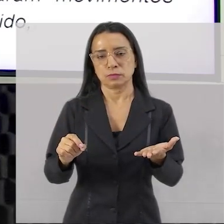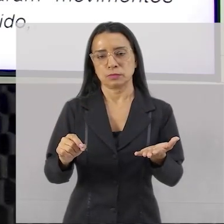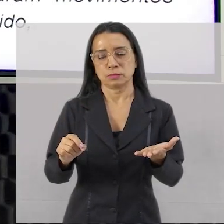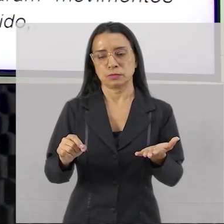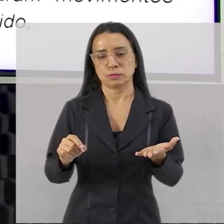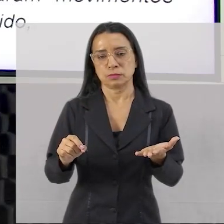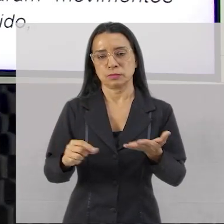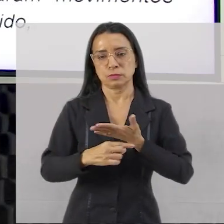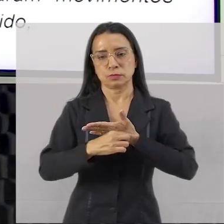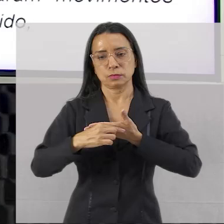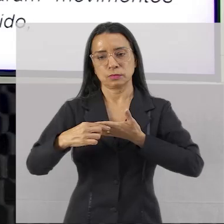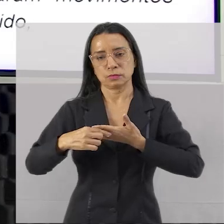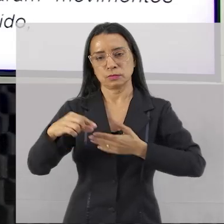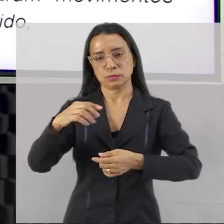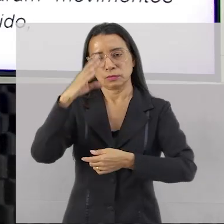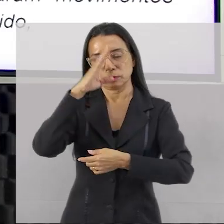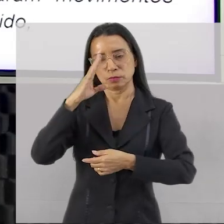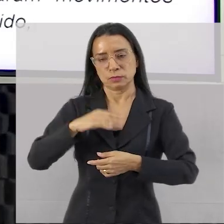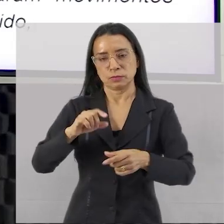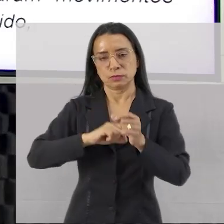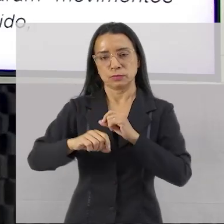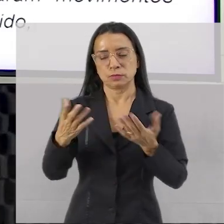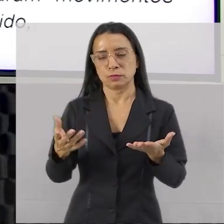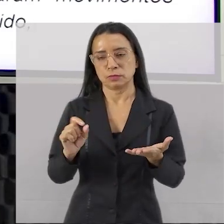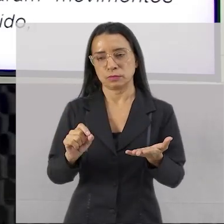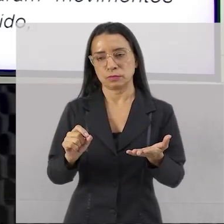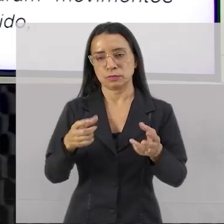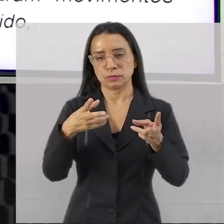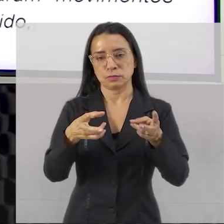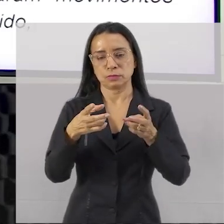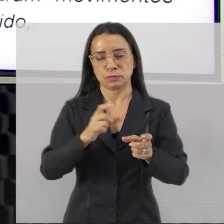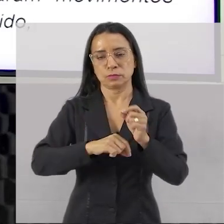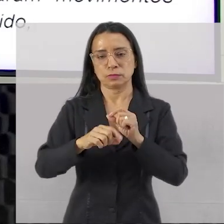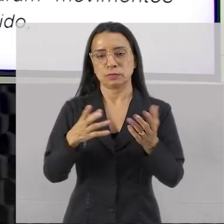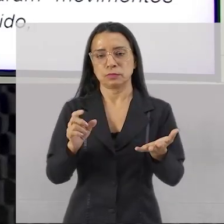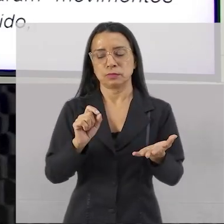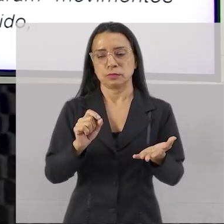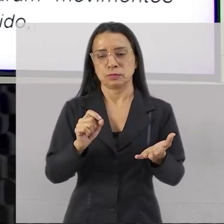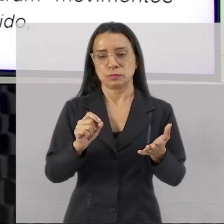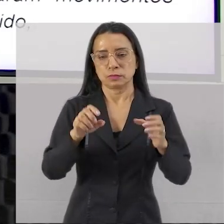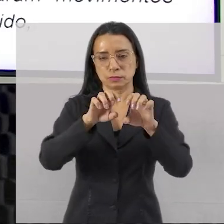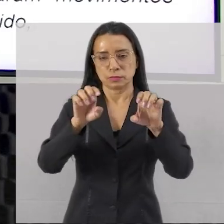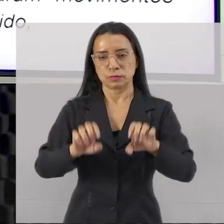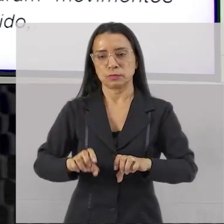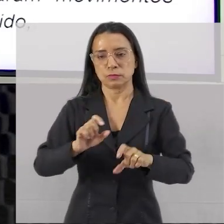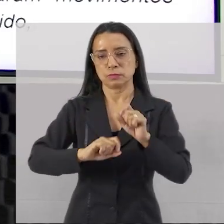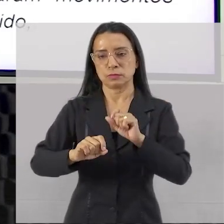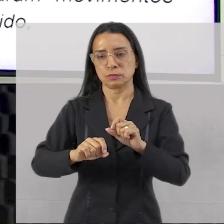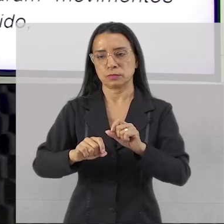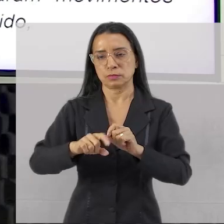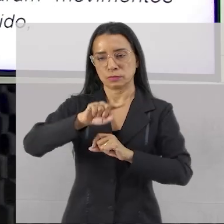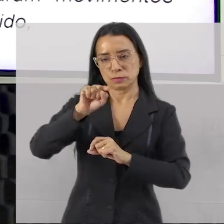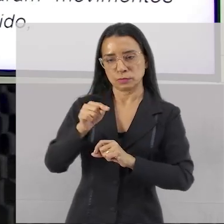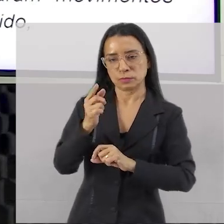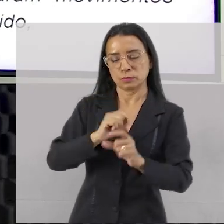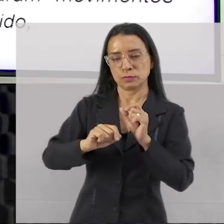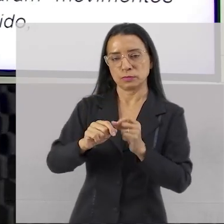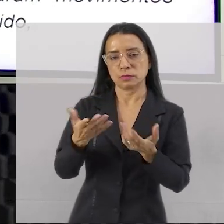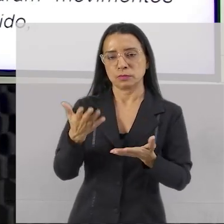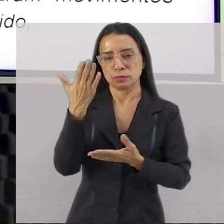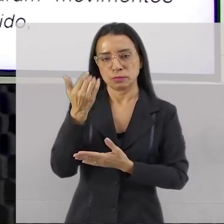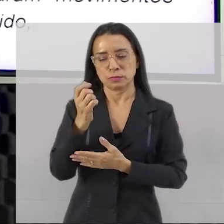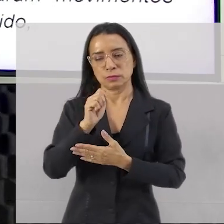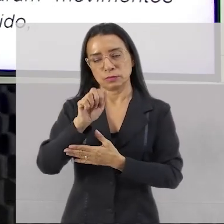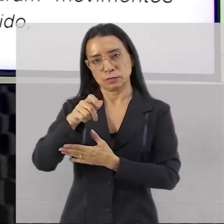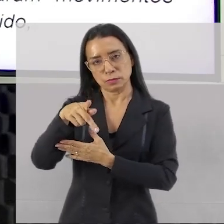brasileira Clarice Lispector funciona como um aposto. Então perceba que essa estrutura está entre vírgulas e você sabe que